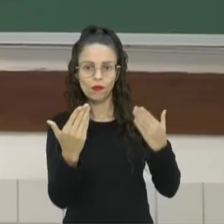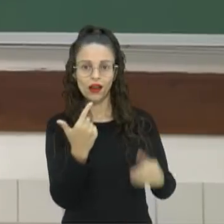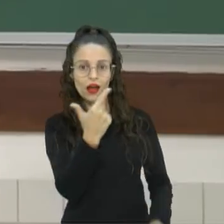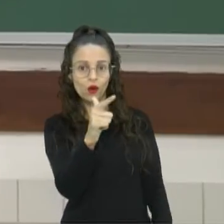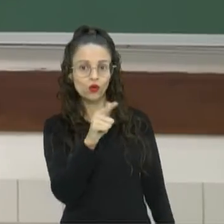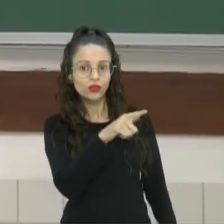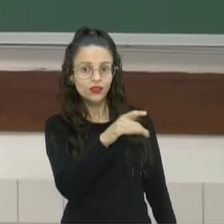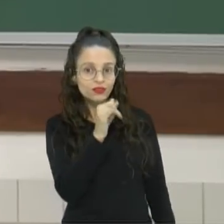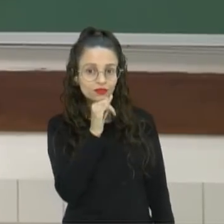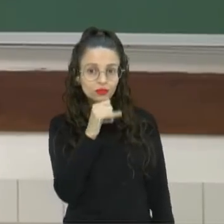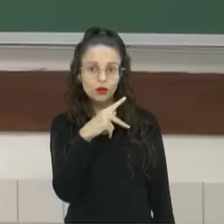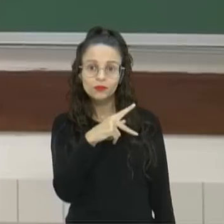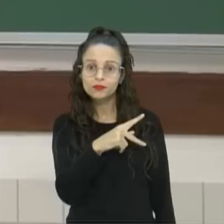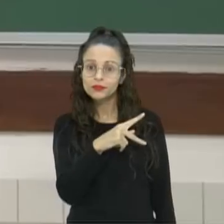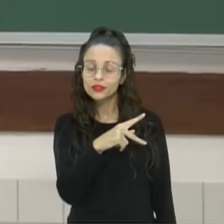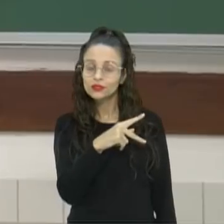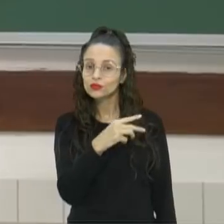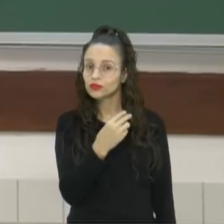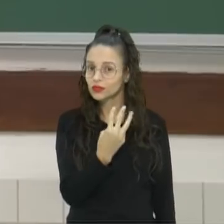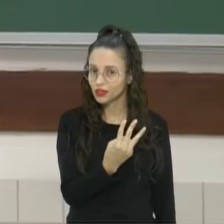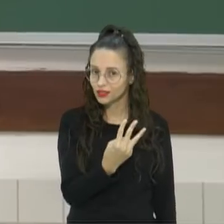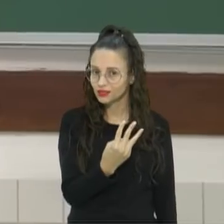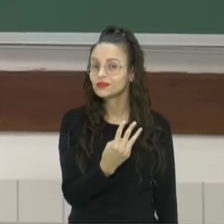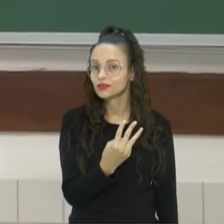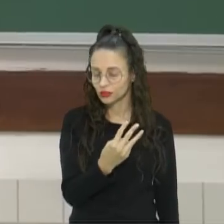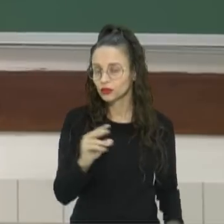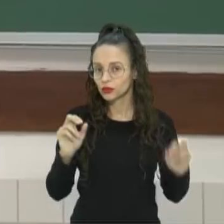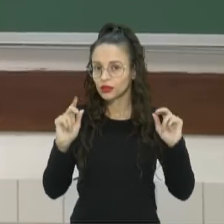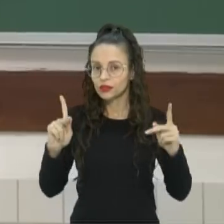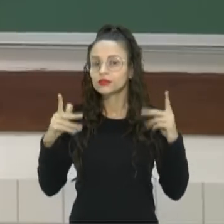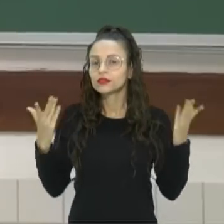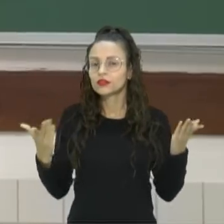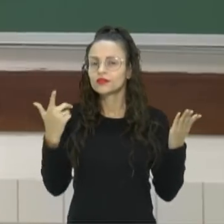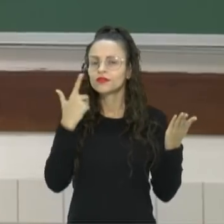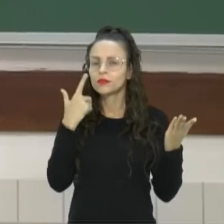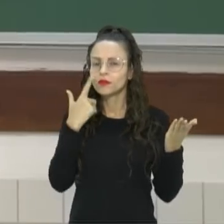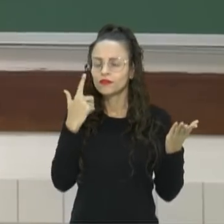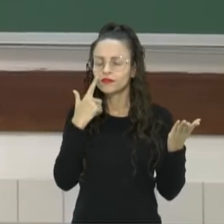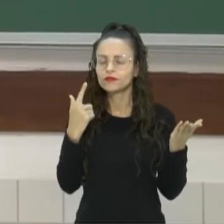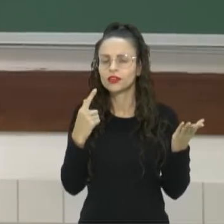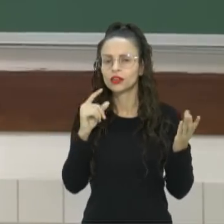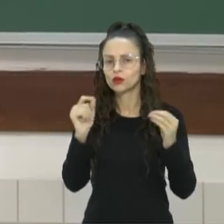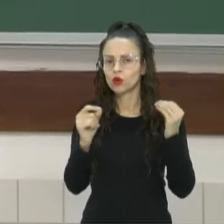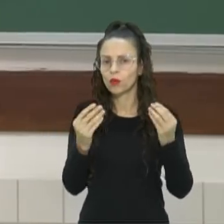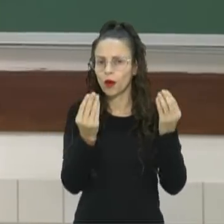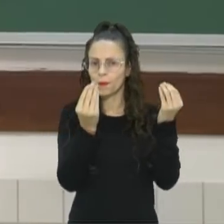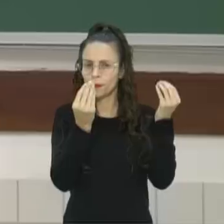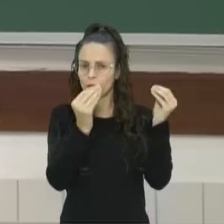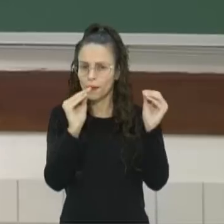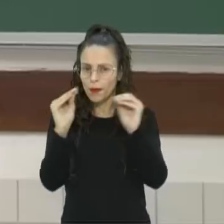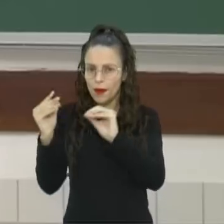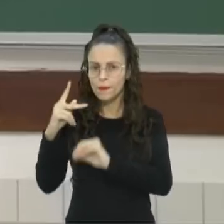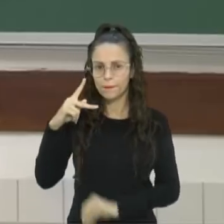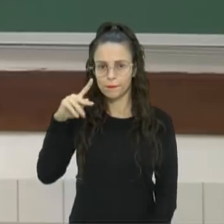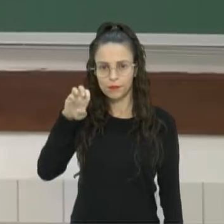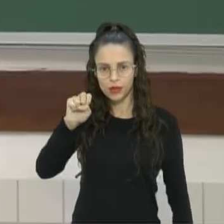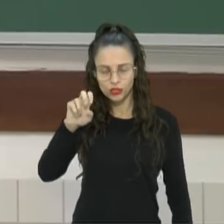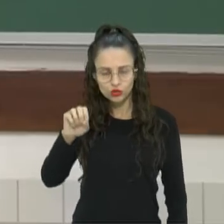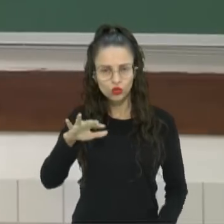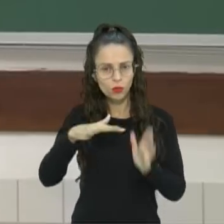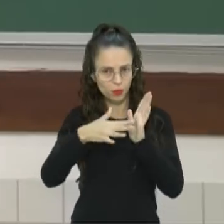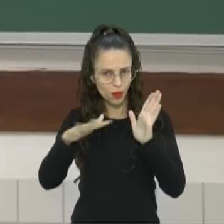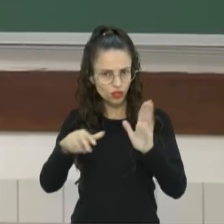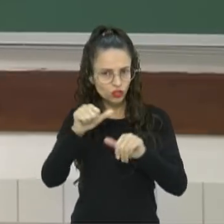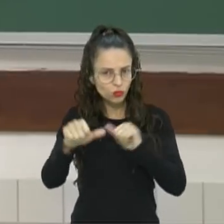que, por exemplo, teria um peso 3, ok? Então, vamos ver se a gente atribuir pesos, se a média